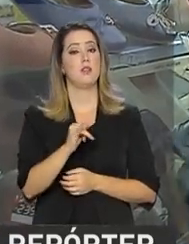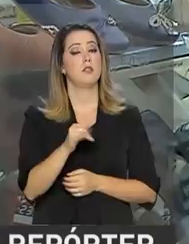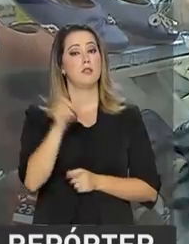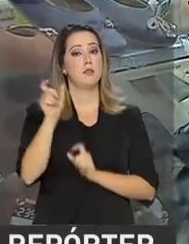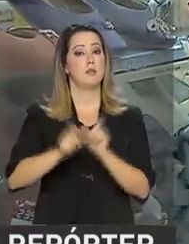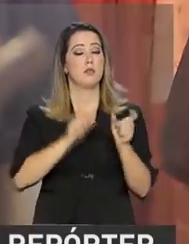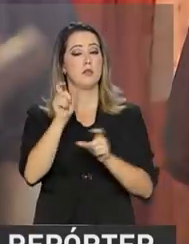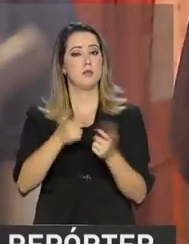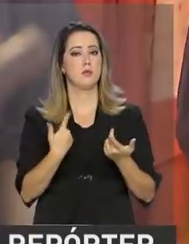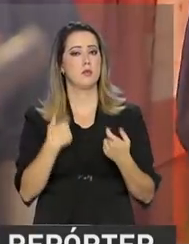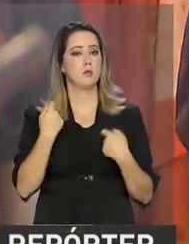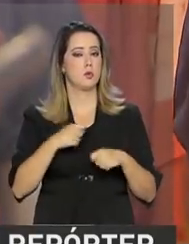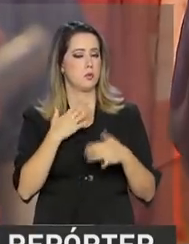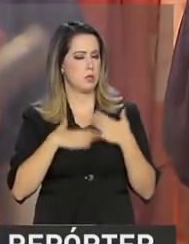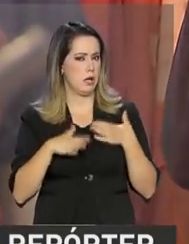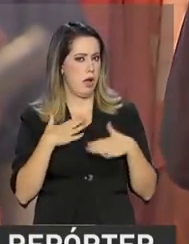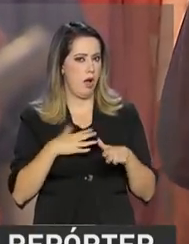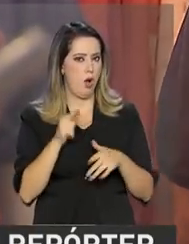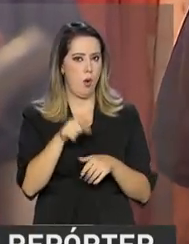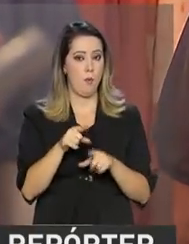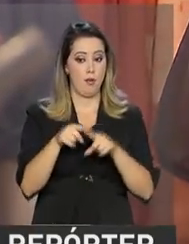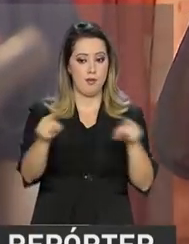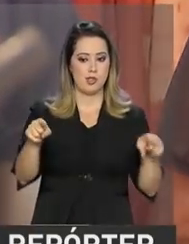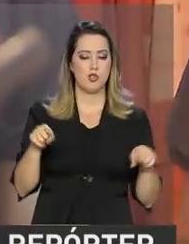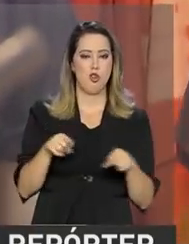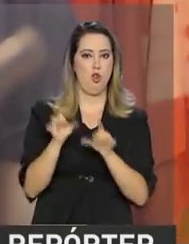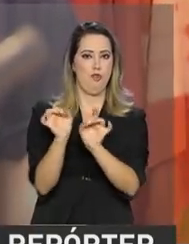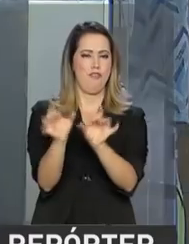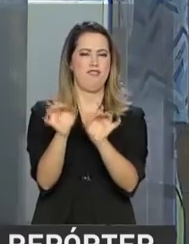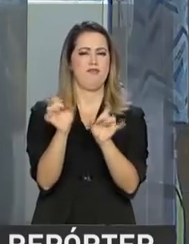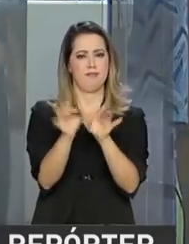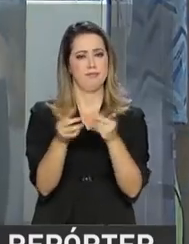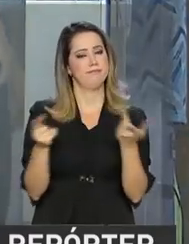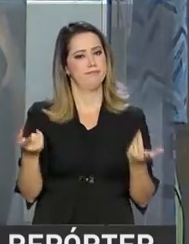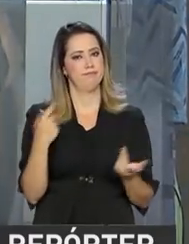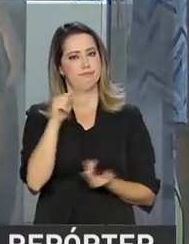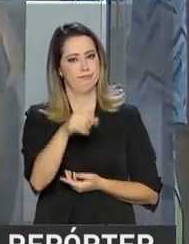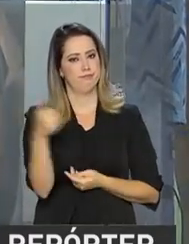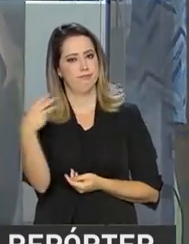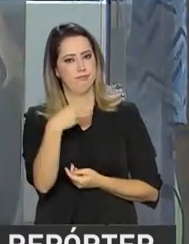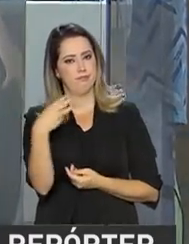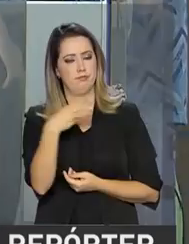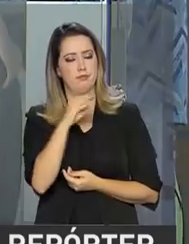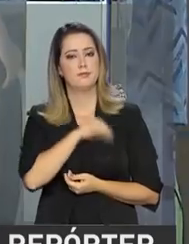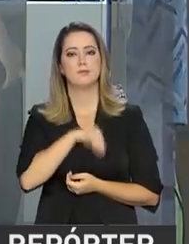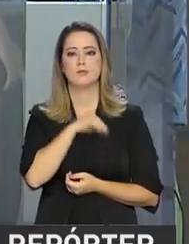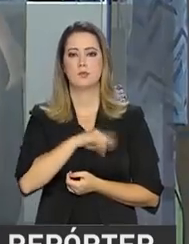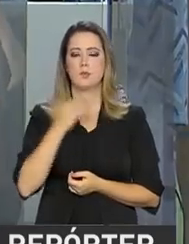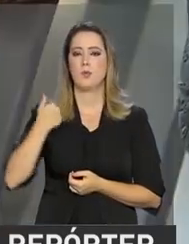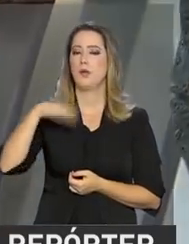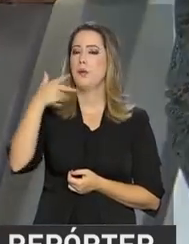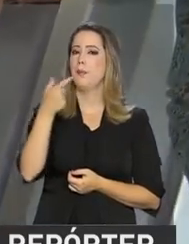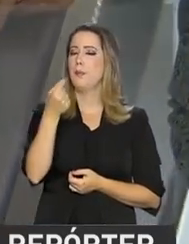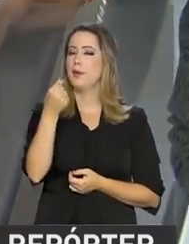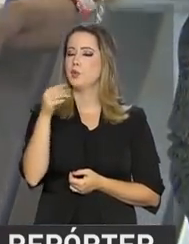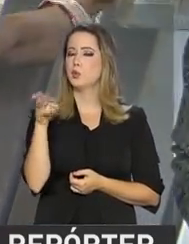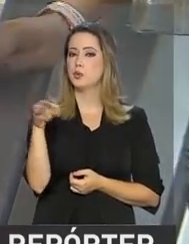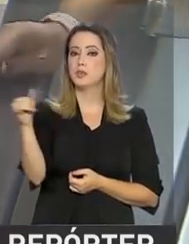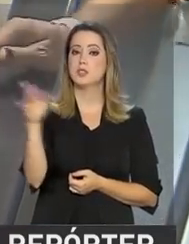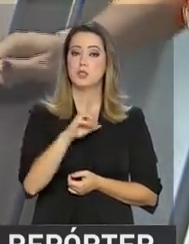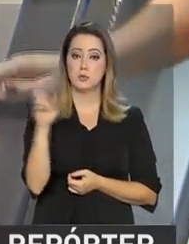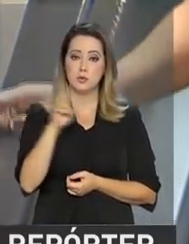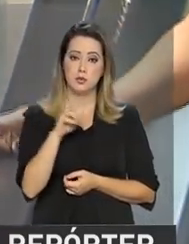preciso cautela para o comércio o momento é de otimismo o 13º deve injetar mais de 200 bilhões de